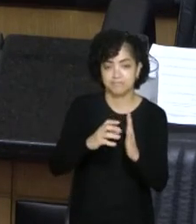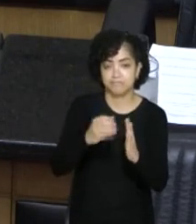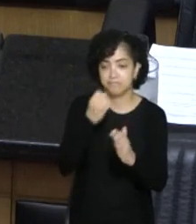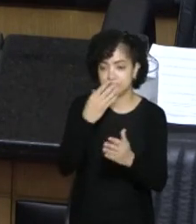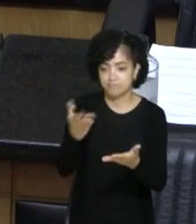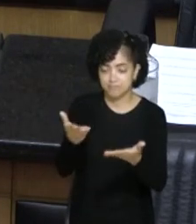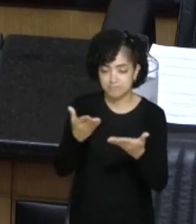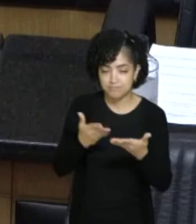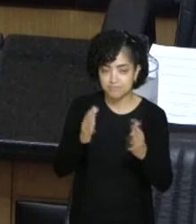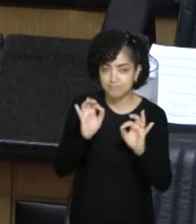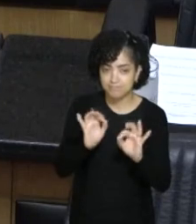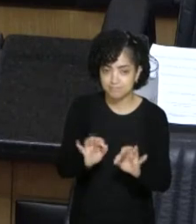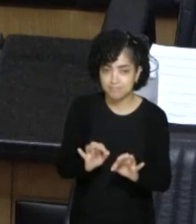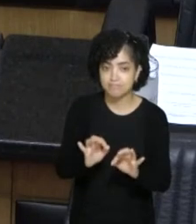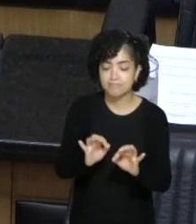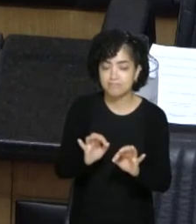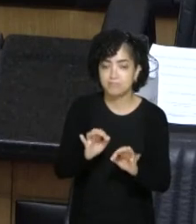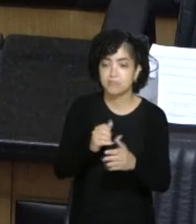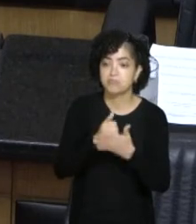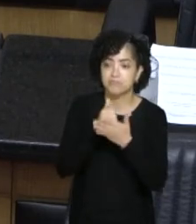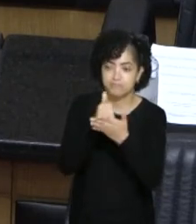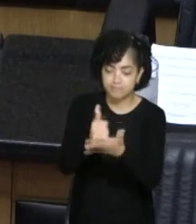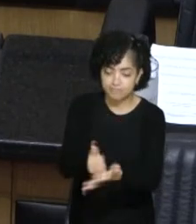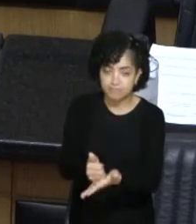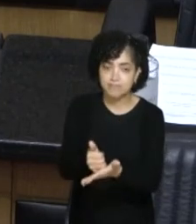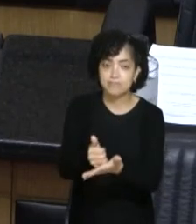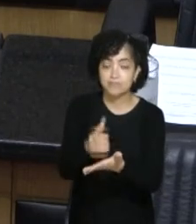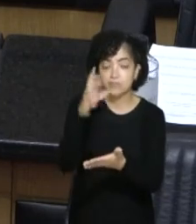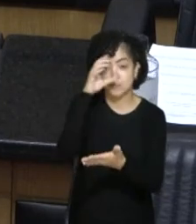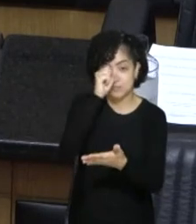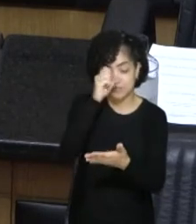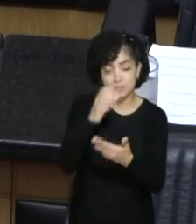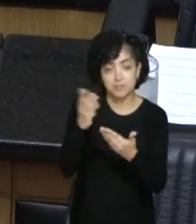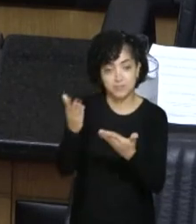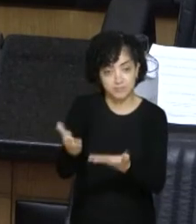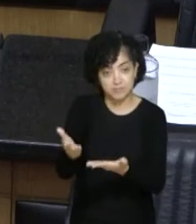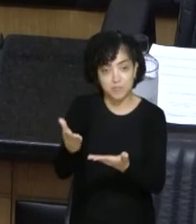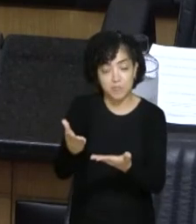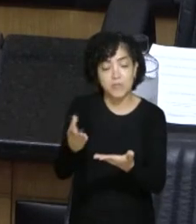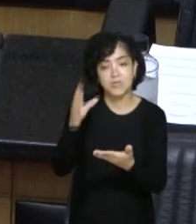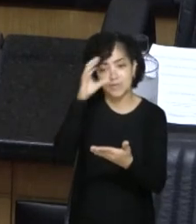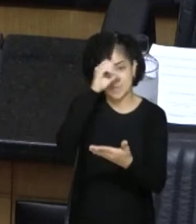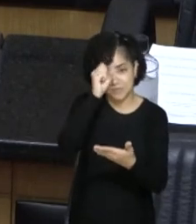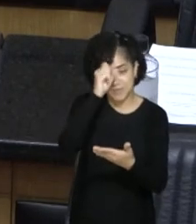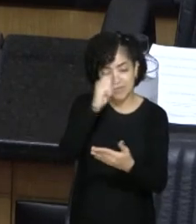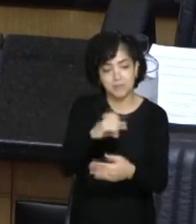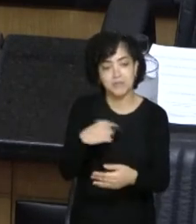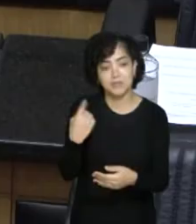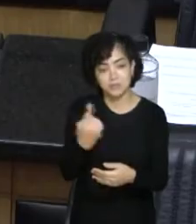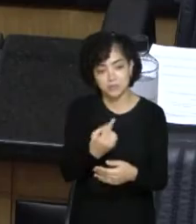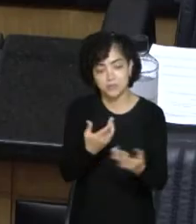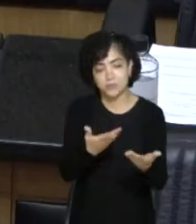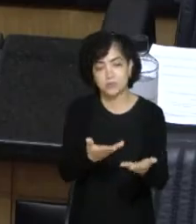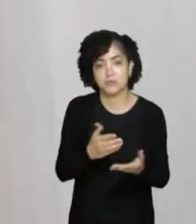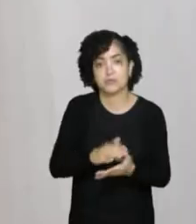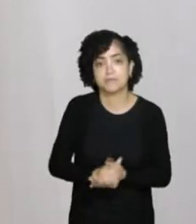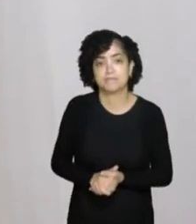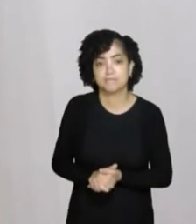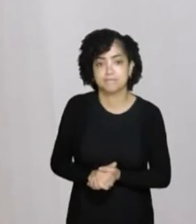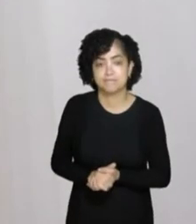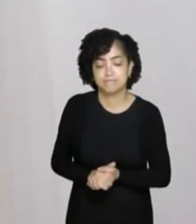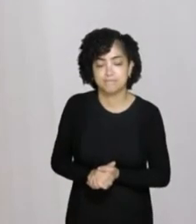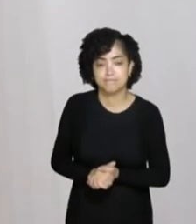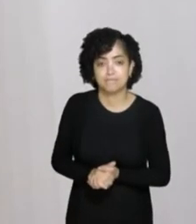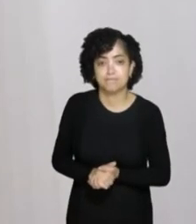conosco. Tenho certeza que, assim como vamos aprender muito contigo, espero que aprenda muito aqui com a Assembleia também. Um abraço. Obrigado,